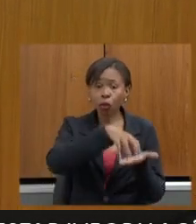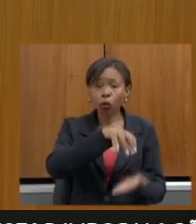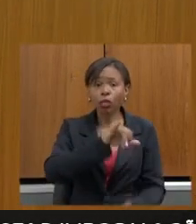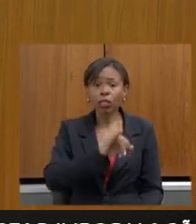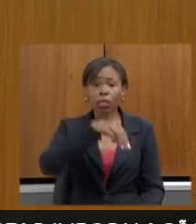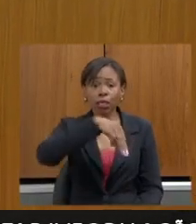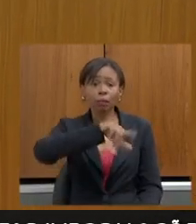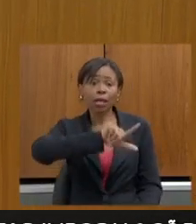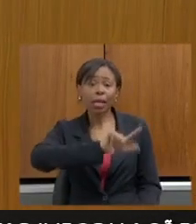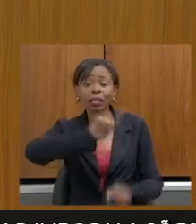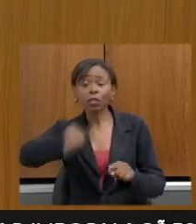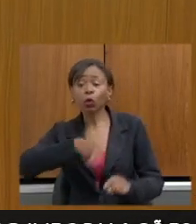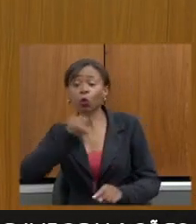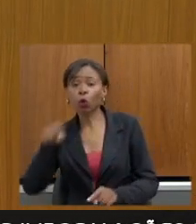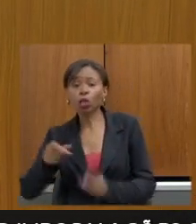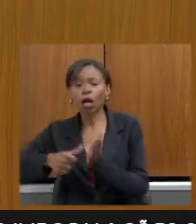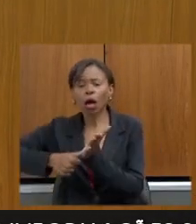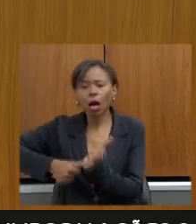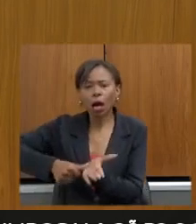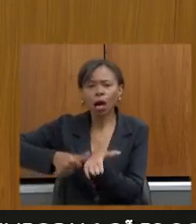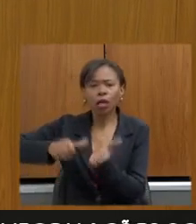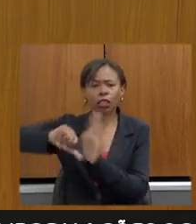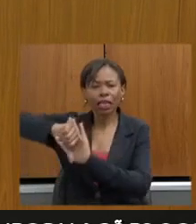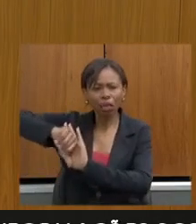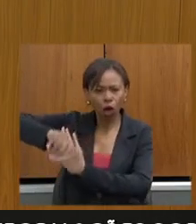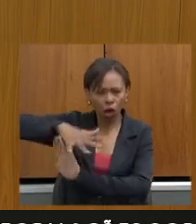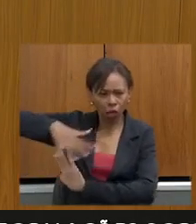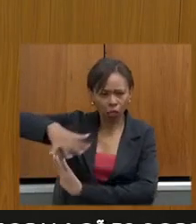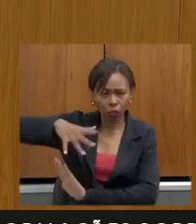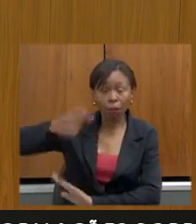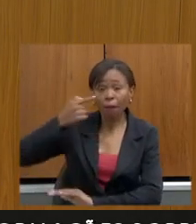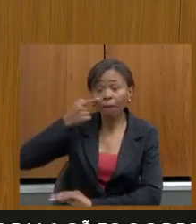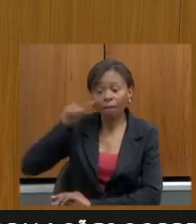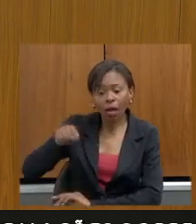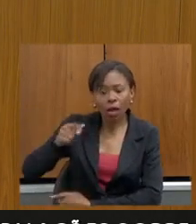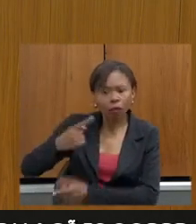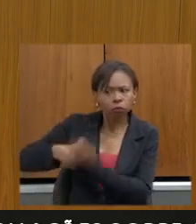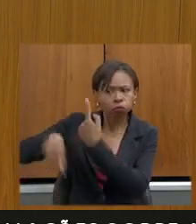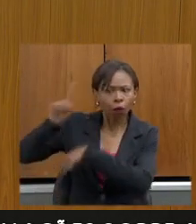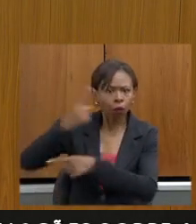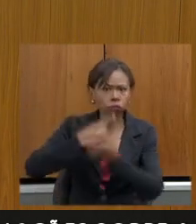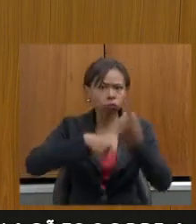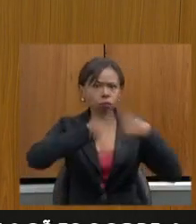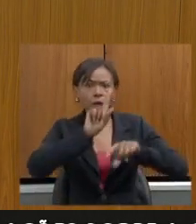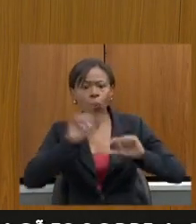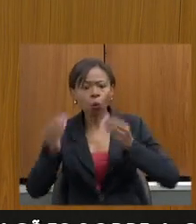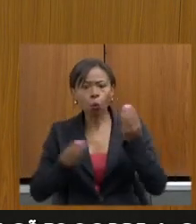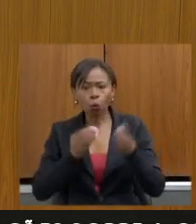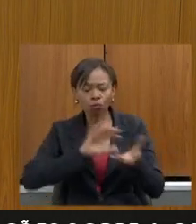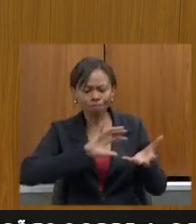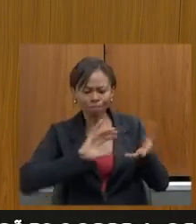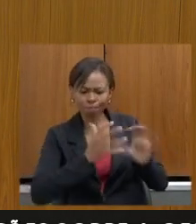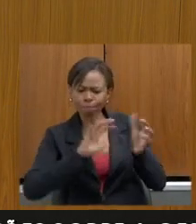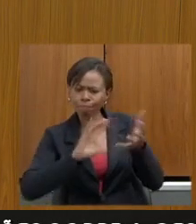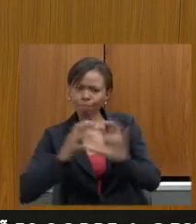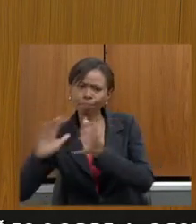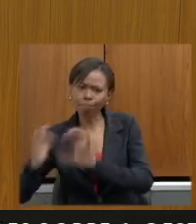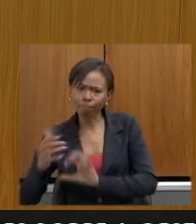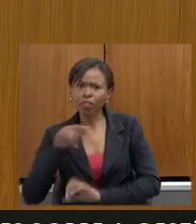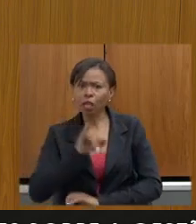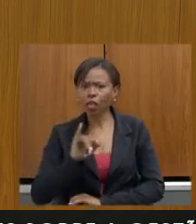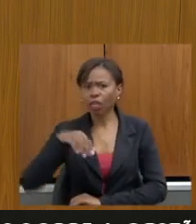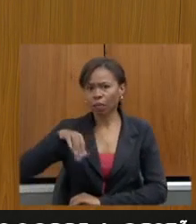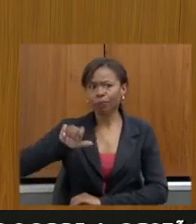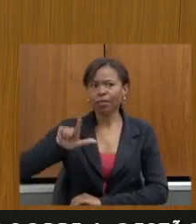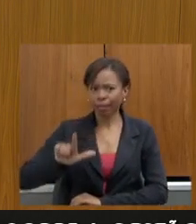EA Criminalística para ver a revolução que tem acontecido no campo da reforma ao IML